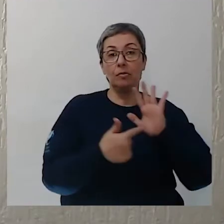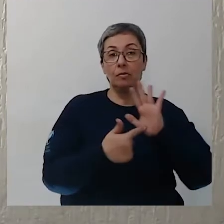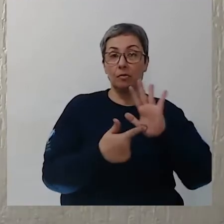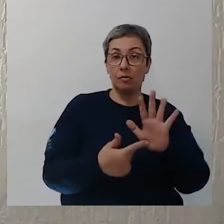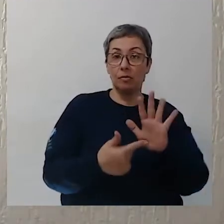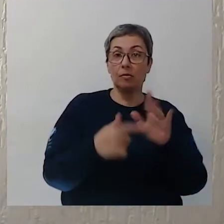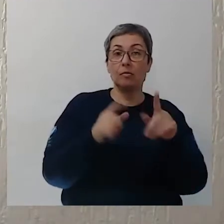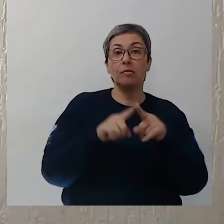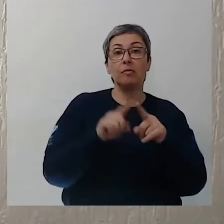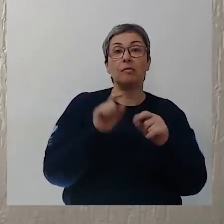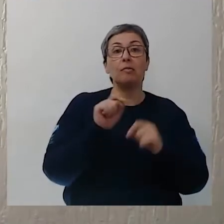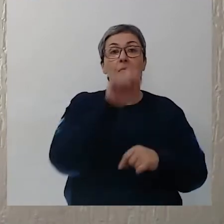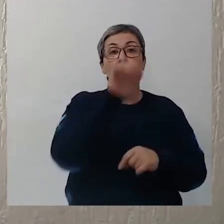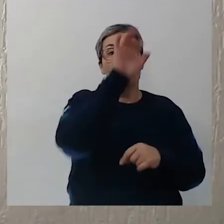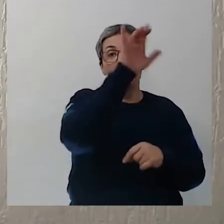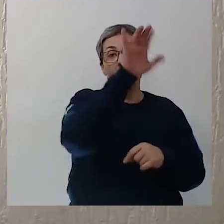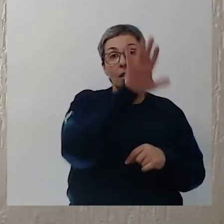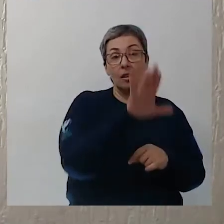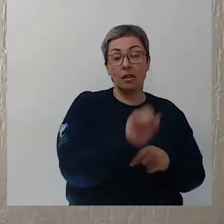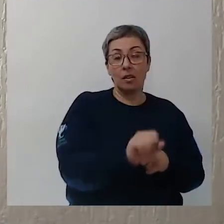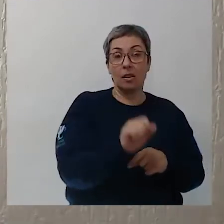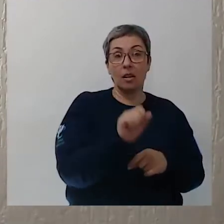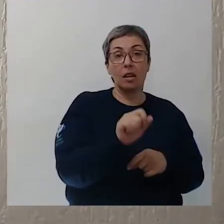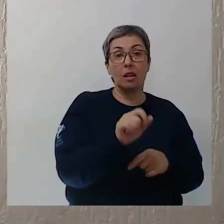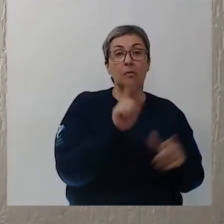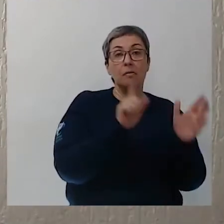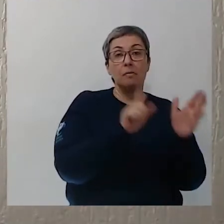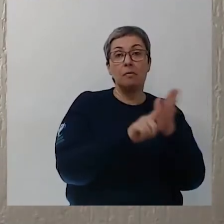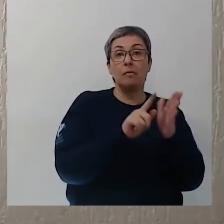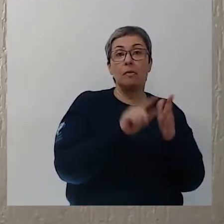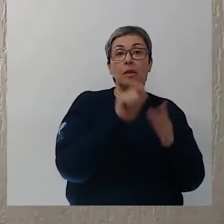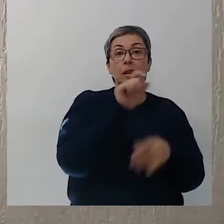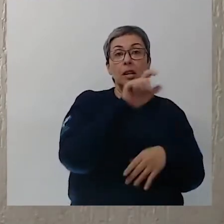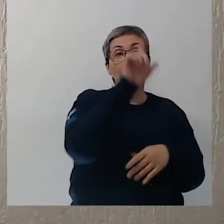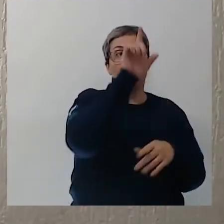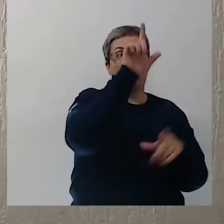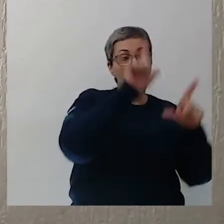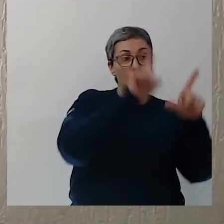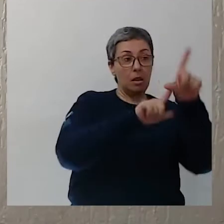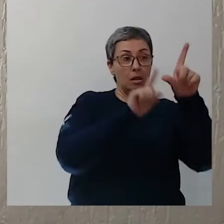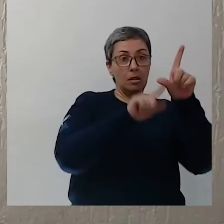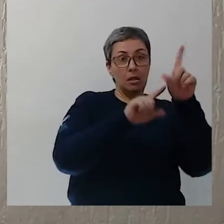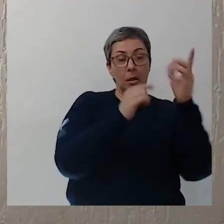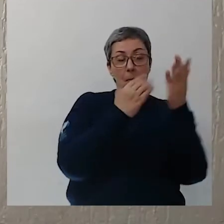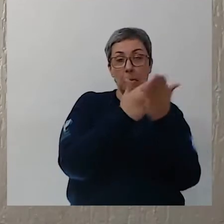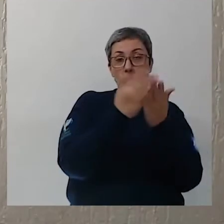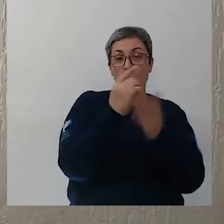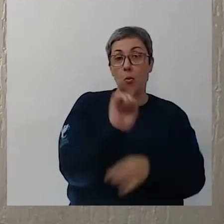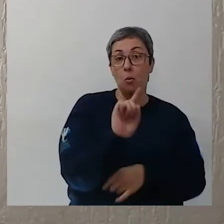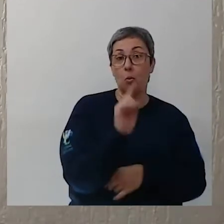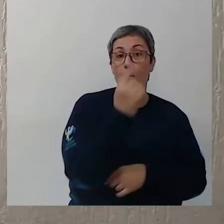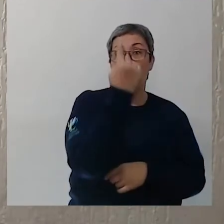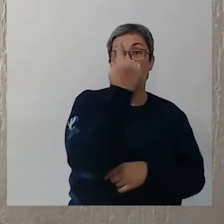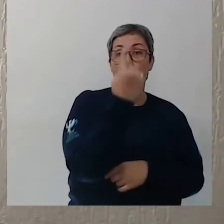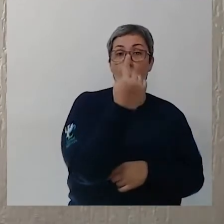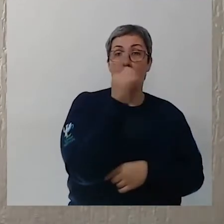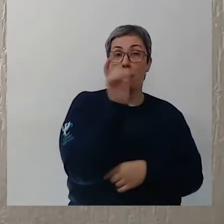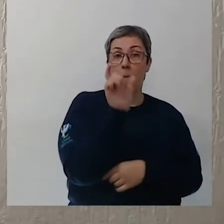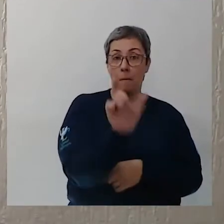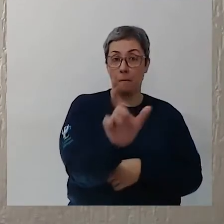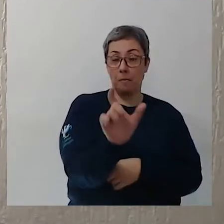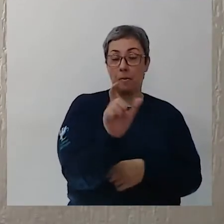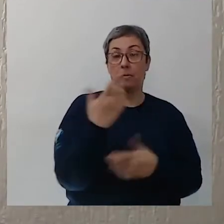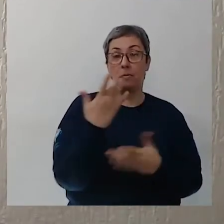apresentou é o acróstico com letras iniciais, ou seja, quando o acróstico é construído com a primeira letra